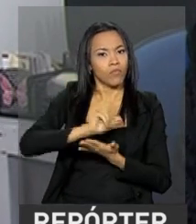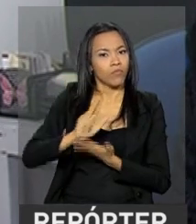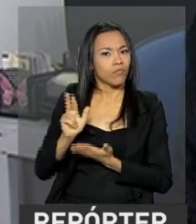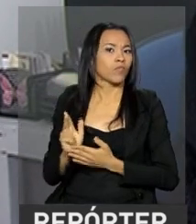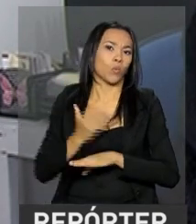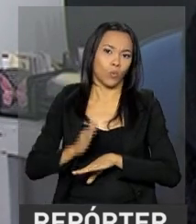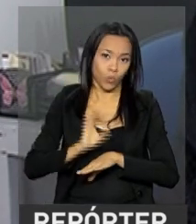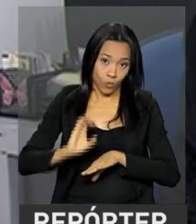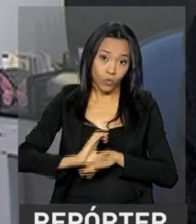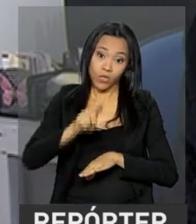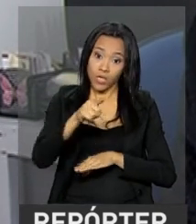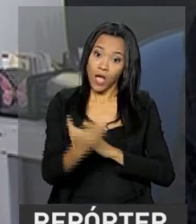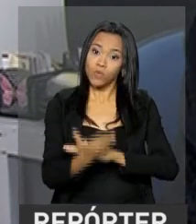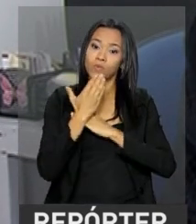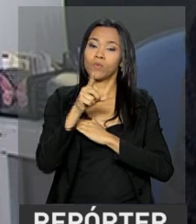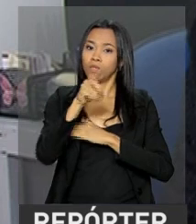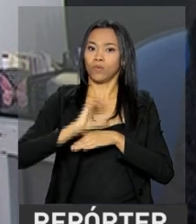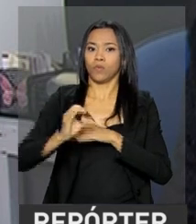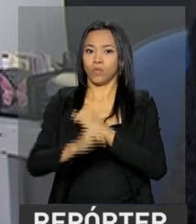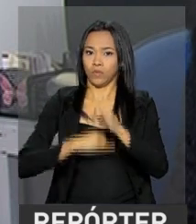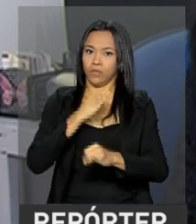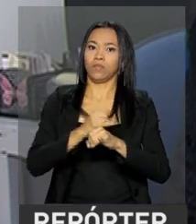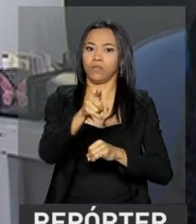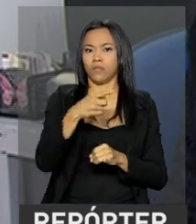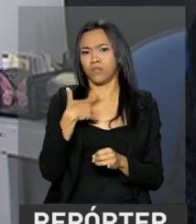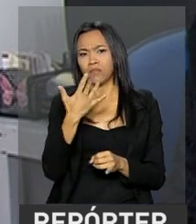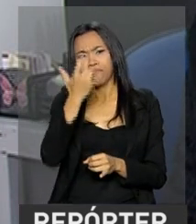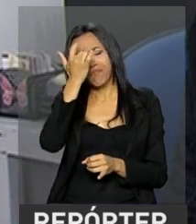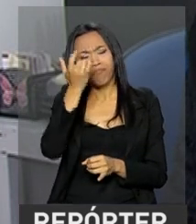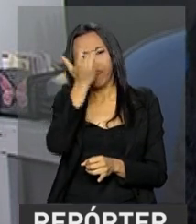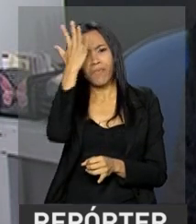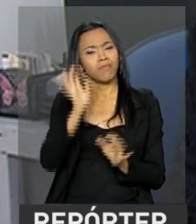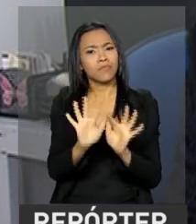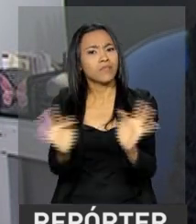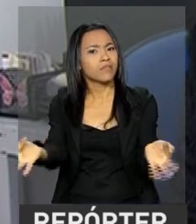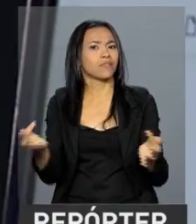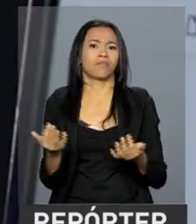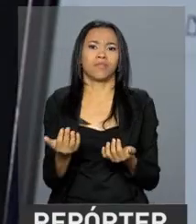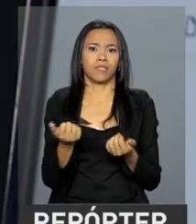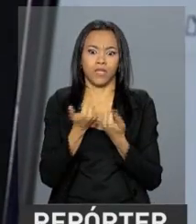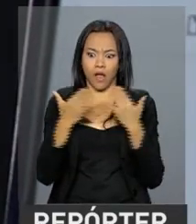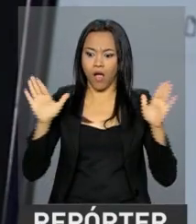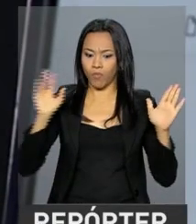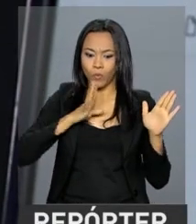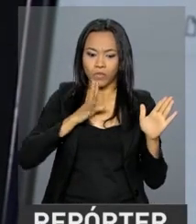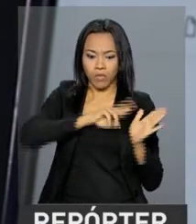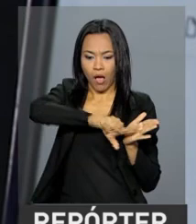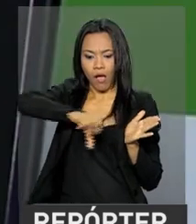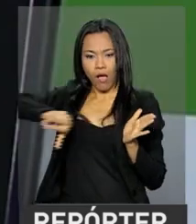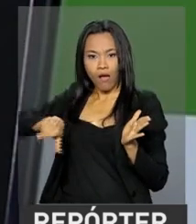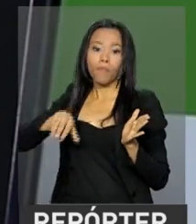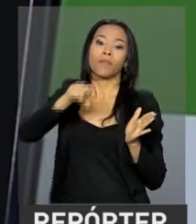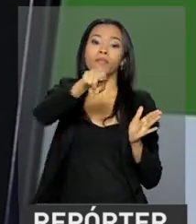que ela proporciona em si uma forma prática simples e muito abrangente a plataforma do ministério do